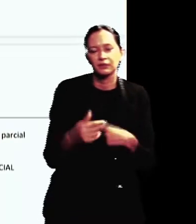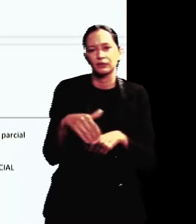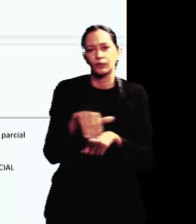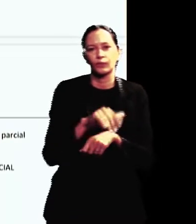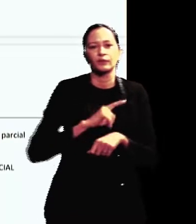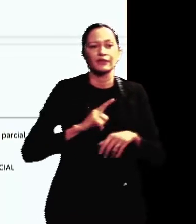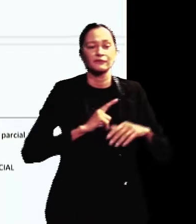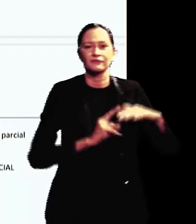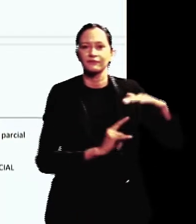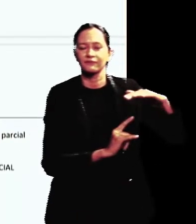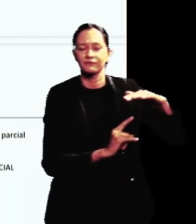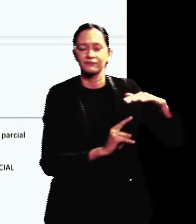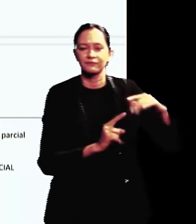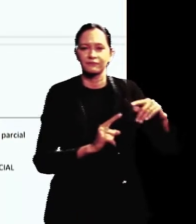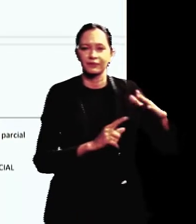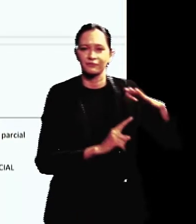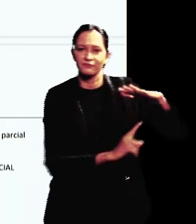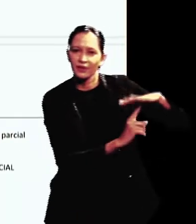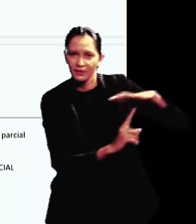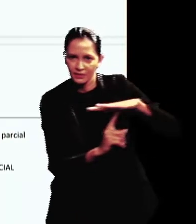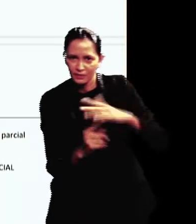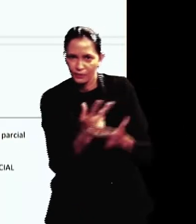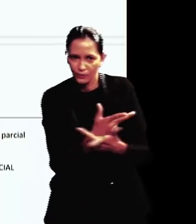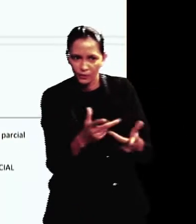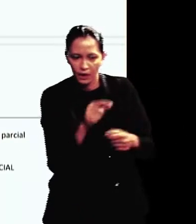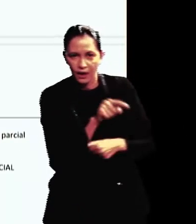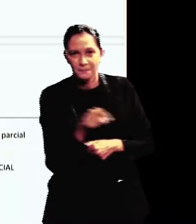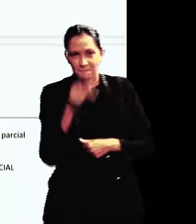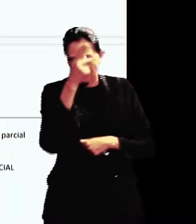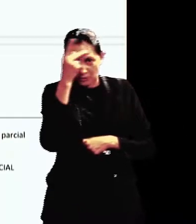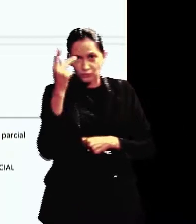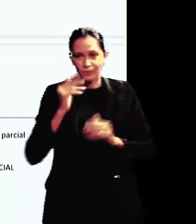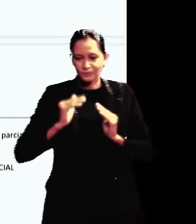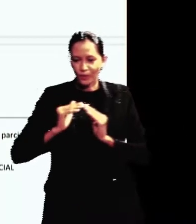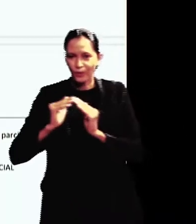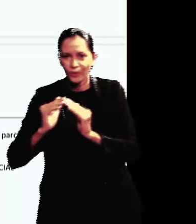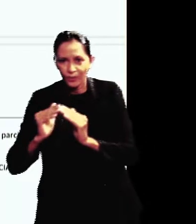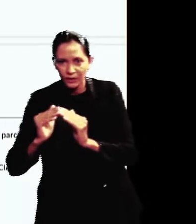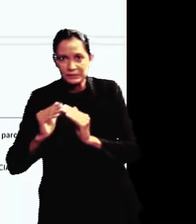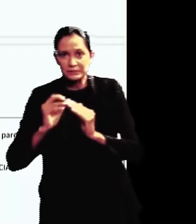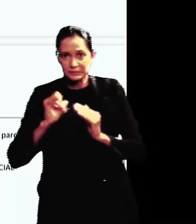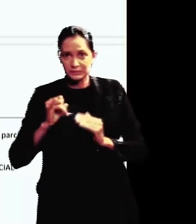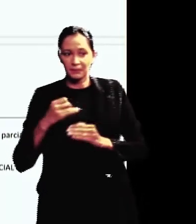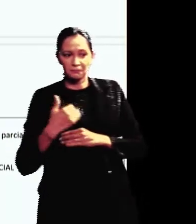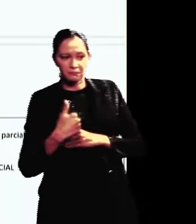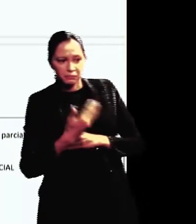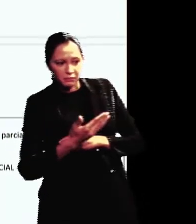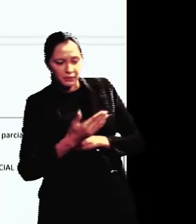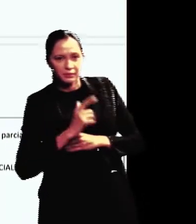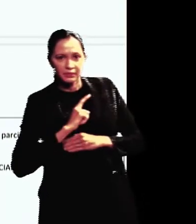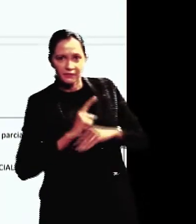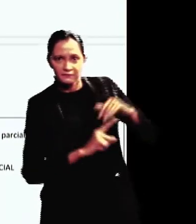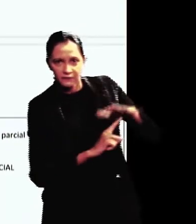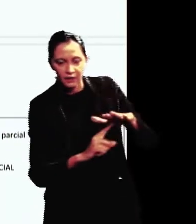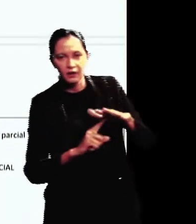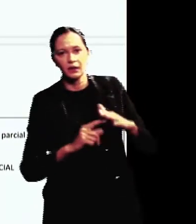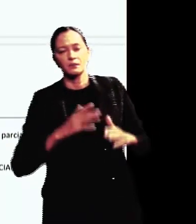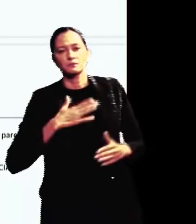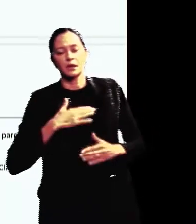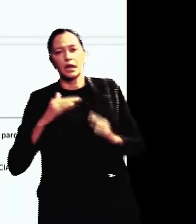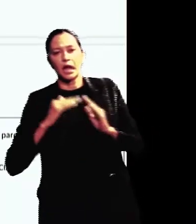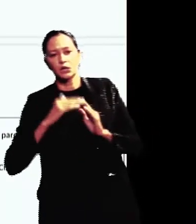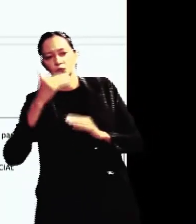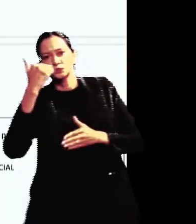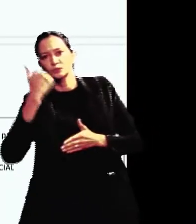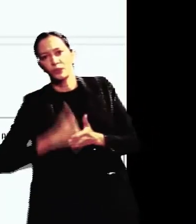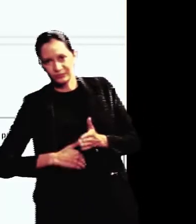realizam feiras livres no município de Goiânia. O presente projeto já havia, inclusive, sido votado nessa comissão com voto separado